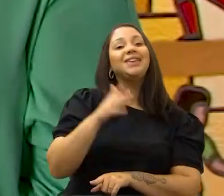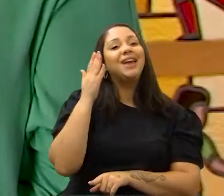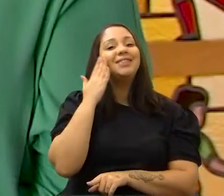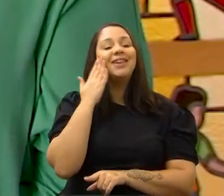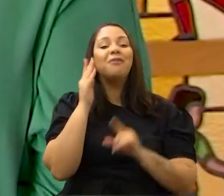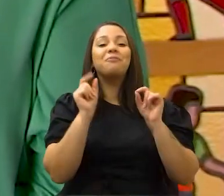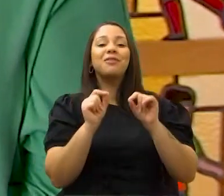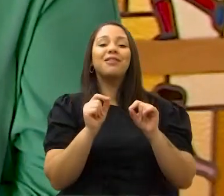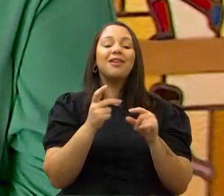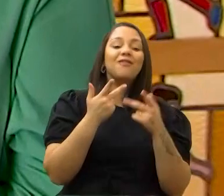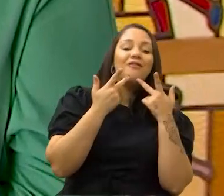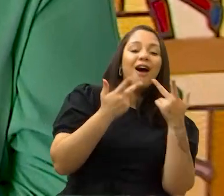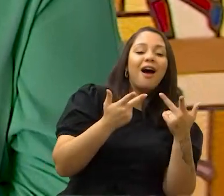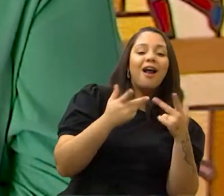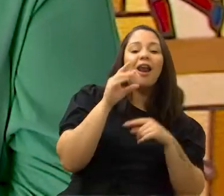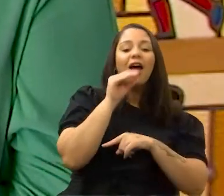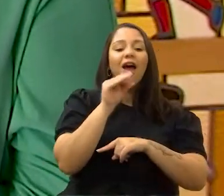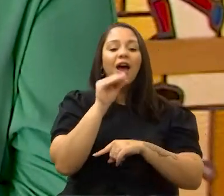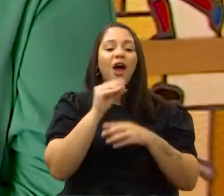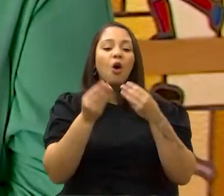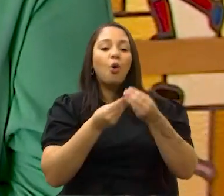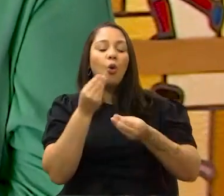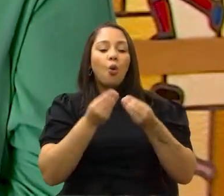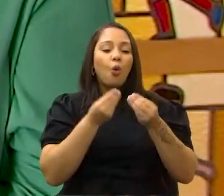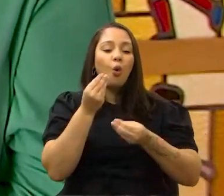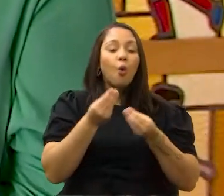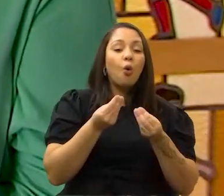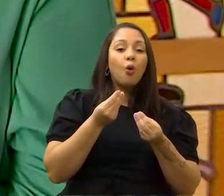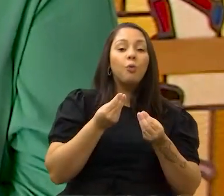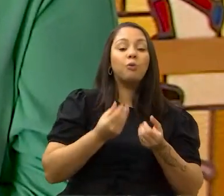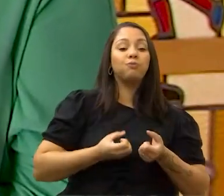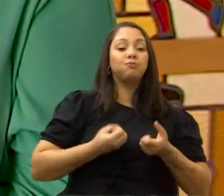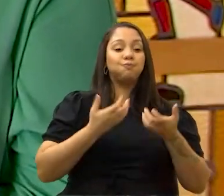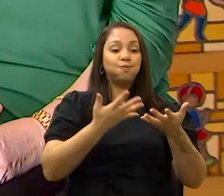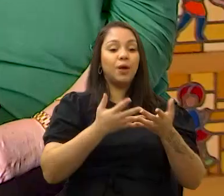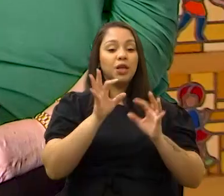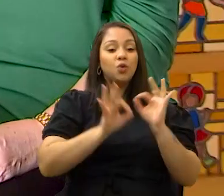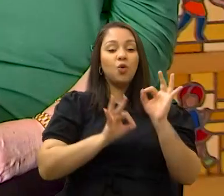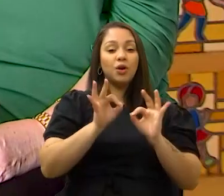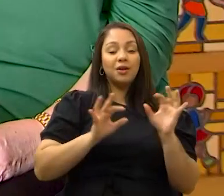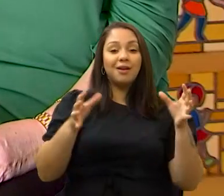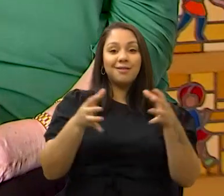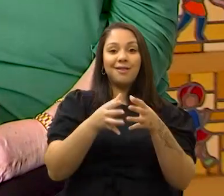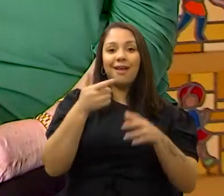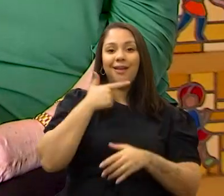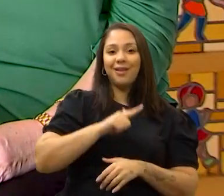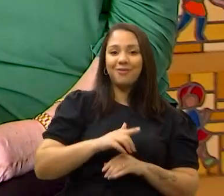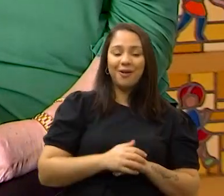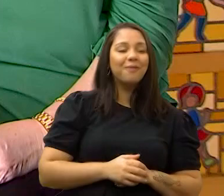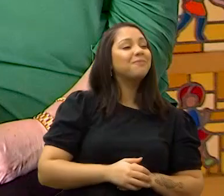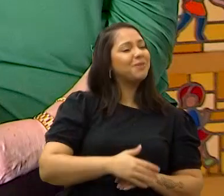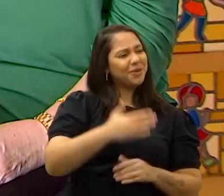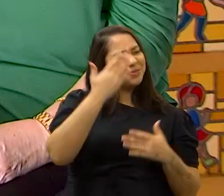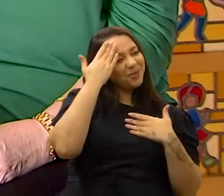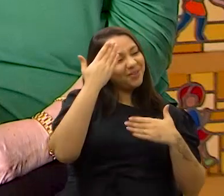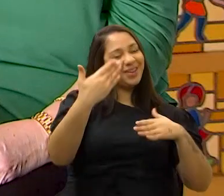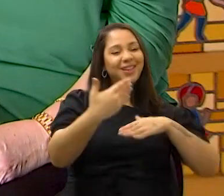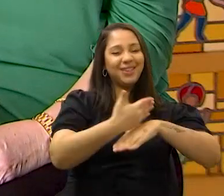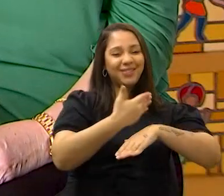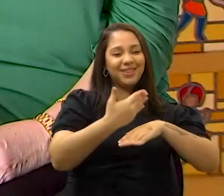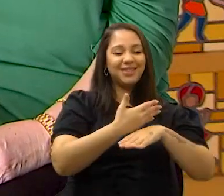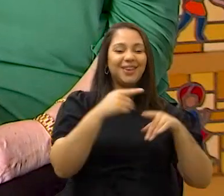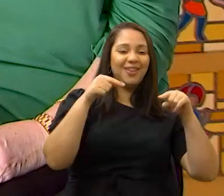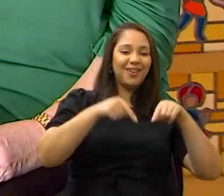que sabe o que fala e como fala e vai organizando isso, né? Tá joia. Muito obrigado pela